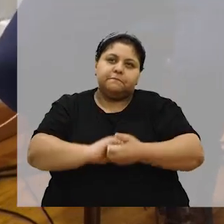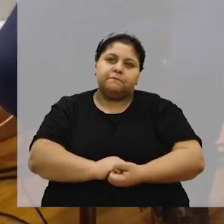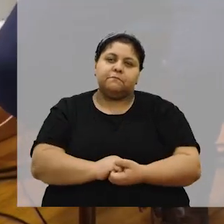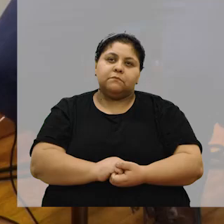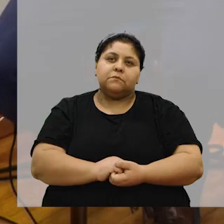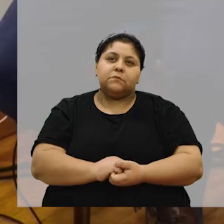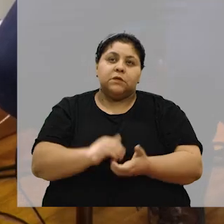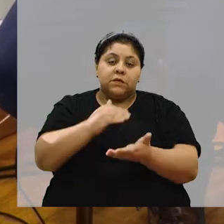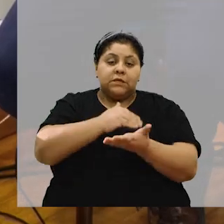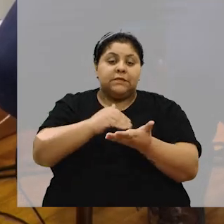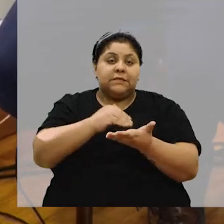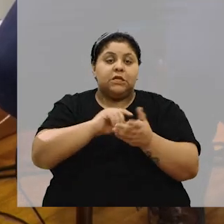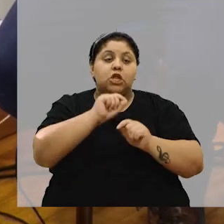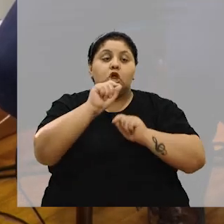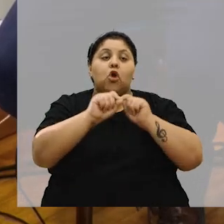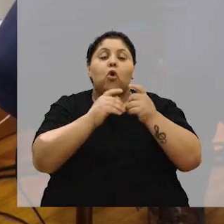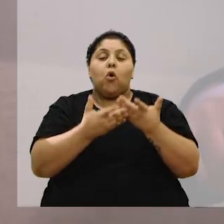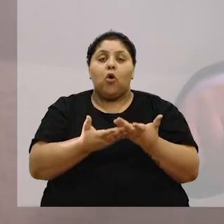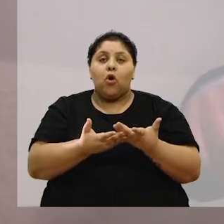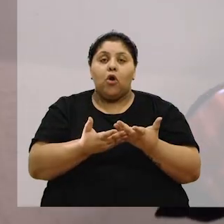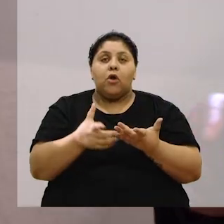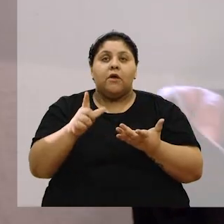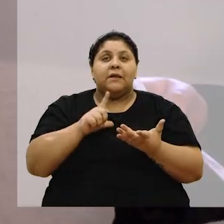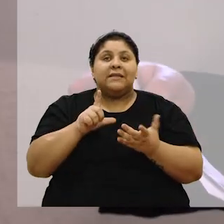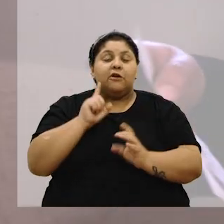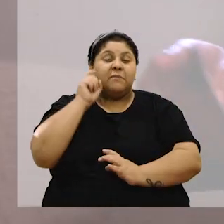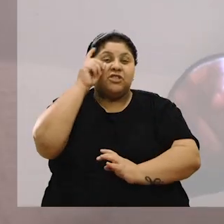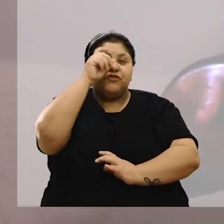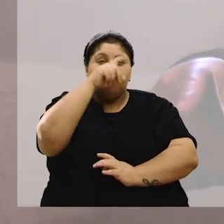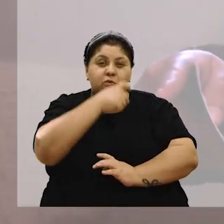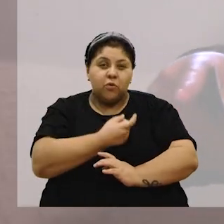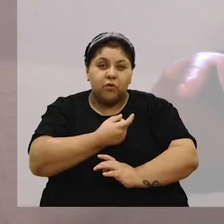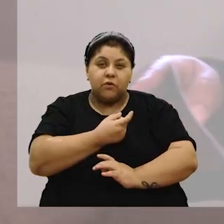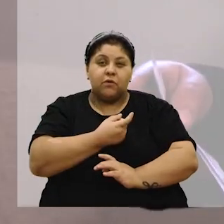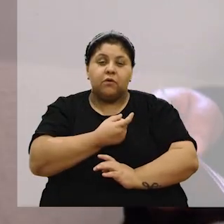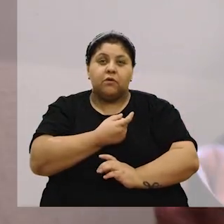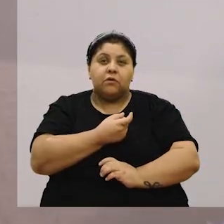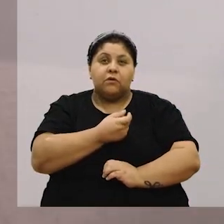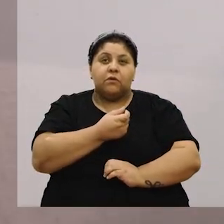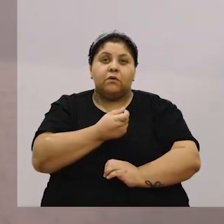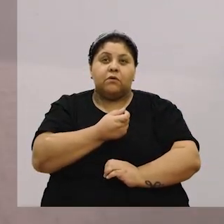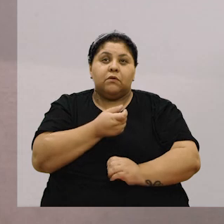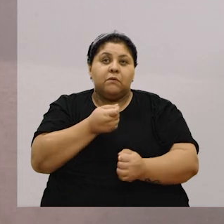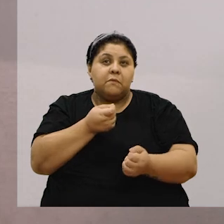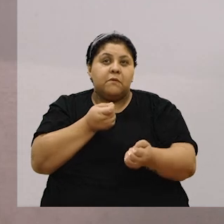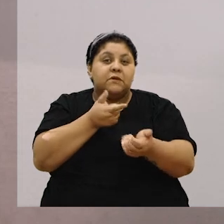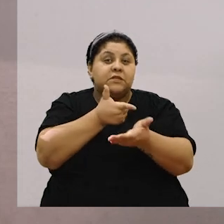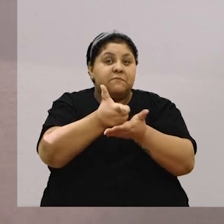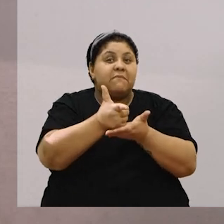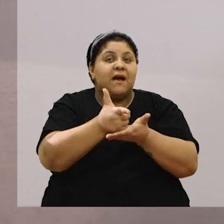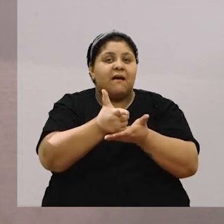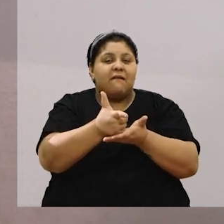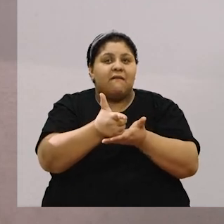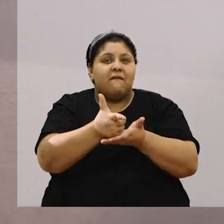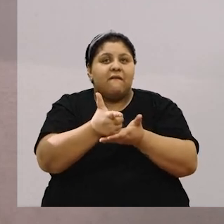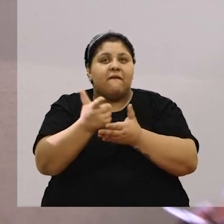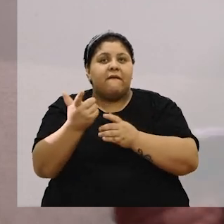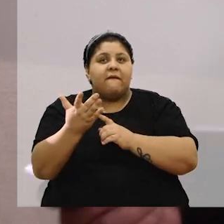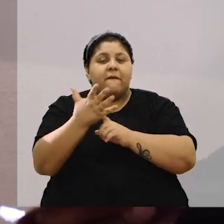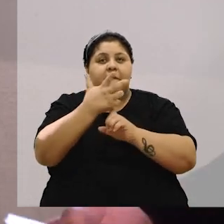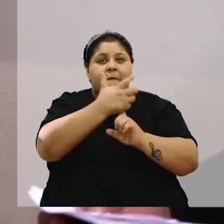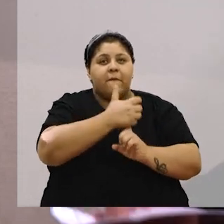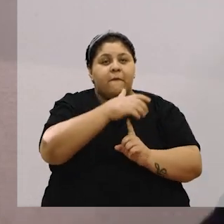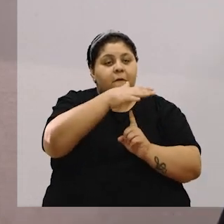aí afora, secretária, como é que a senhora vê também, porque muitas vezes há uma certa dificuldade também de custeio na promoção dos eventos